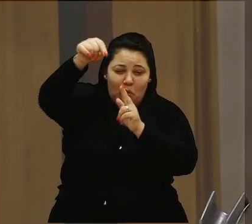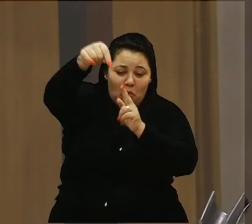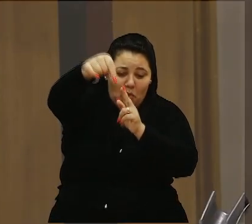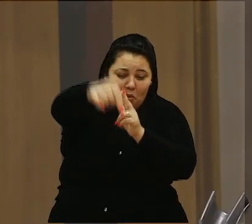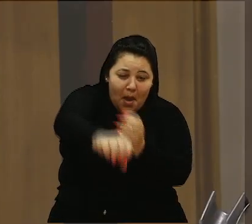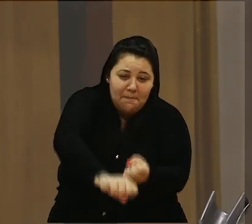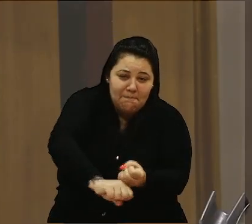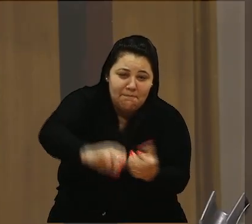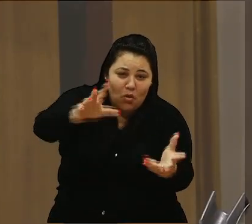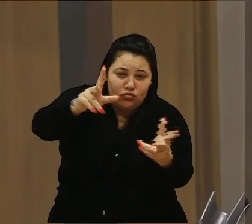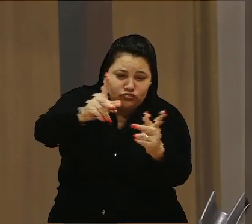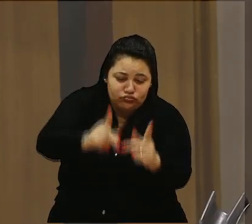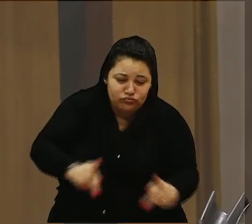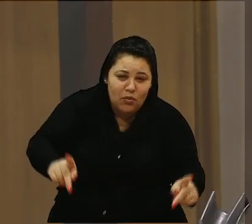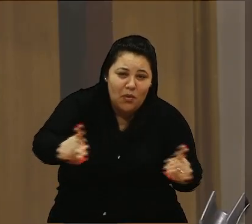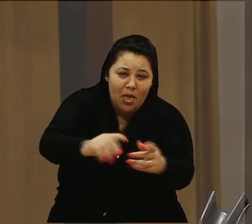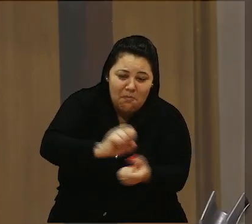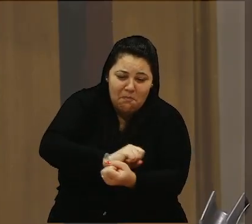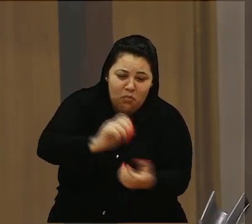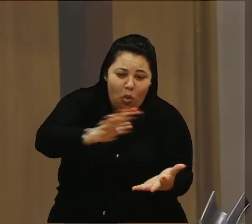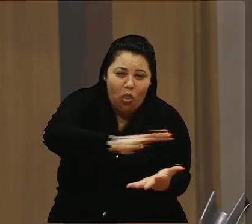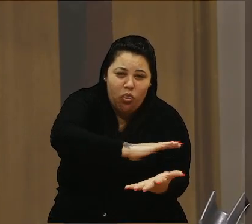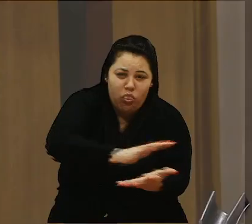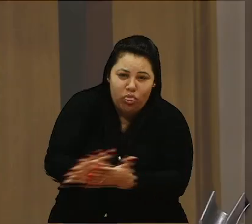população, a área civil de Israel.